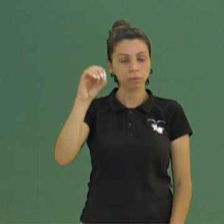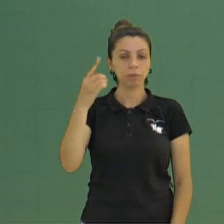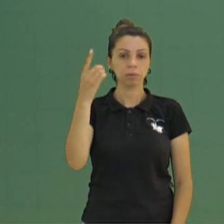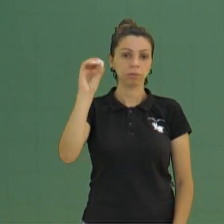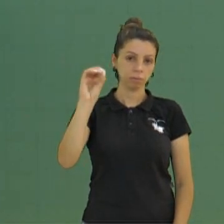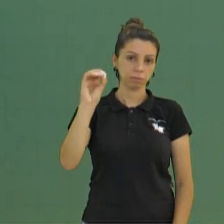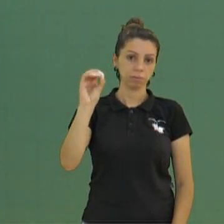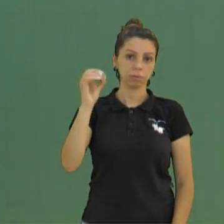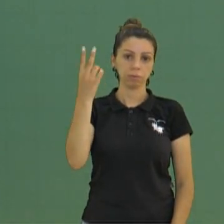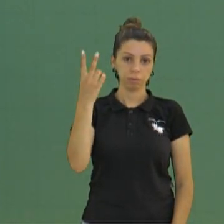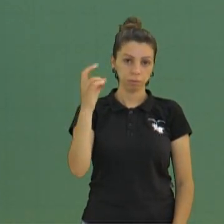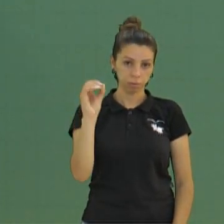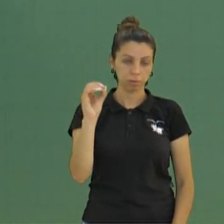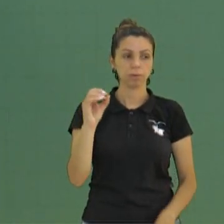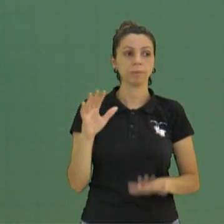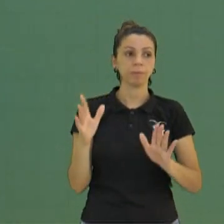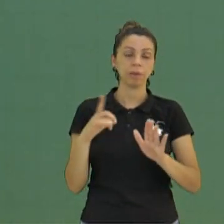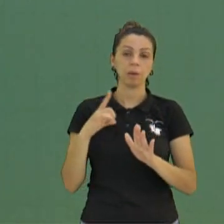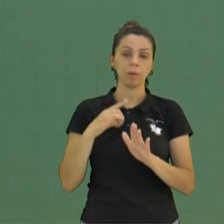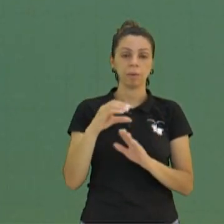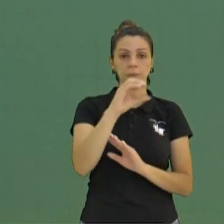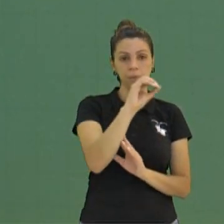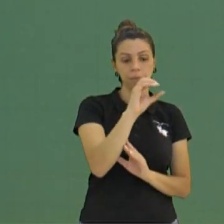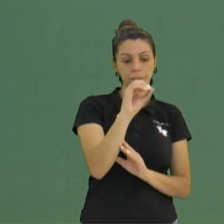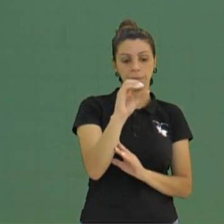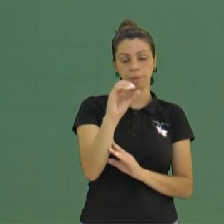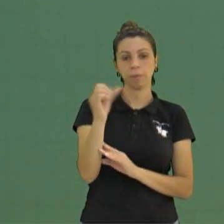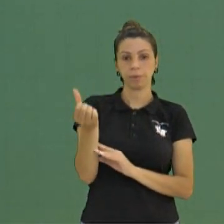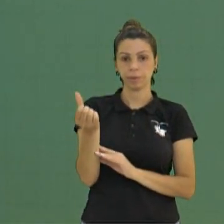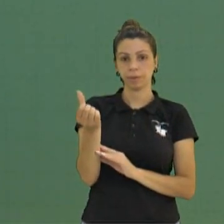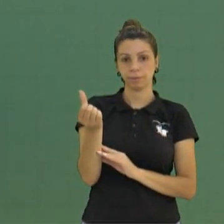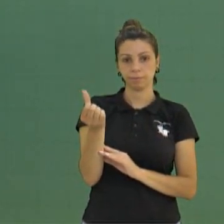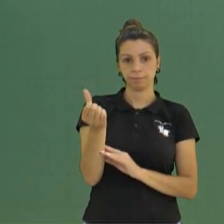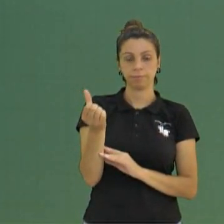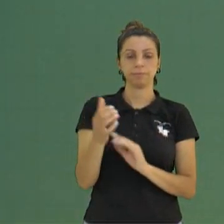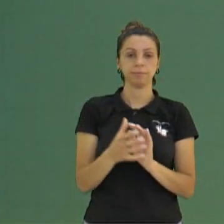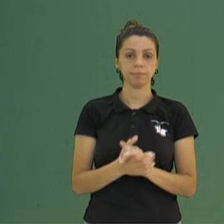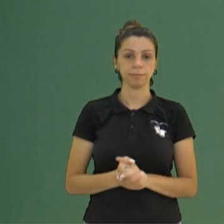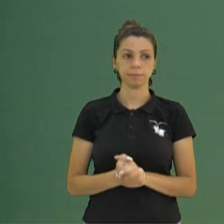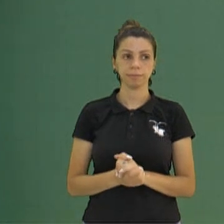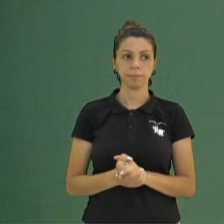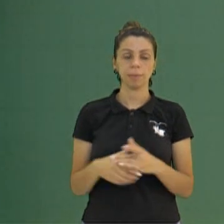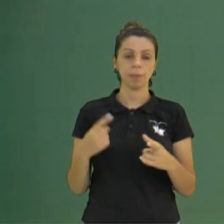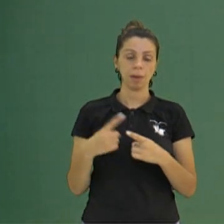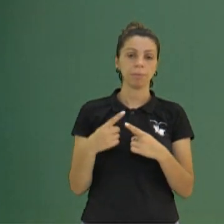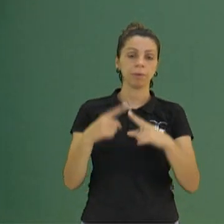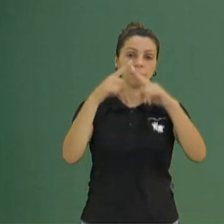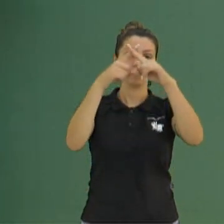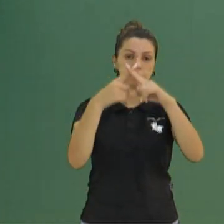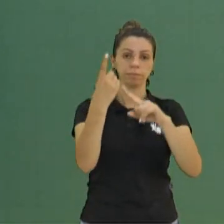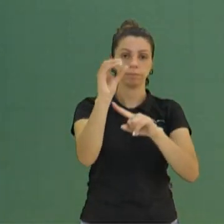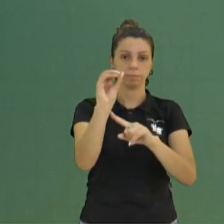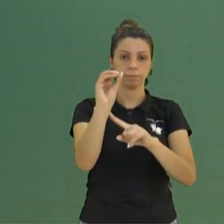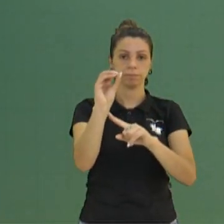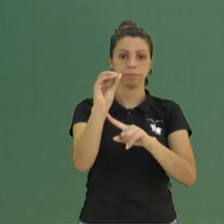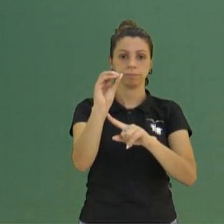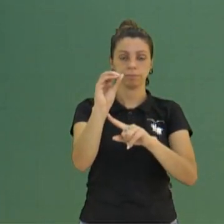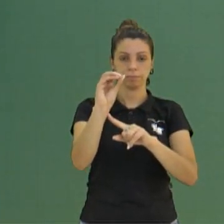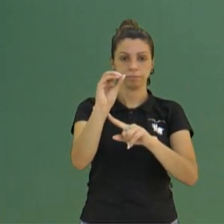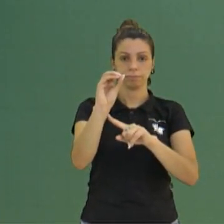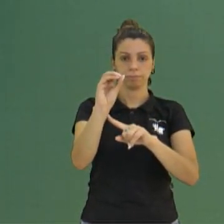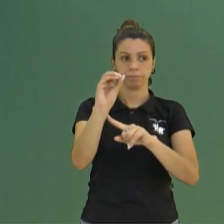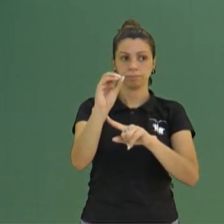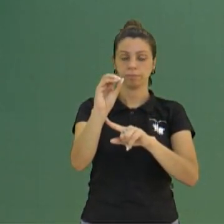0,000000012. Tá? Então eu tinha 7 zeros, agora eu tenho 6. Tá? Que eu multipliquei aqui por 10.